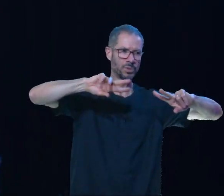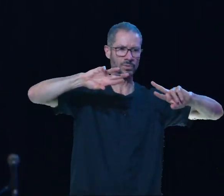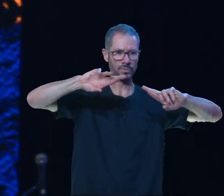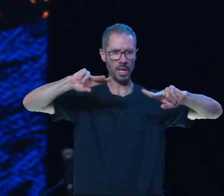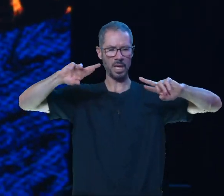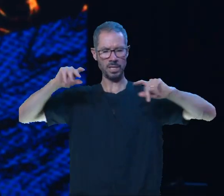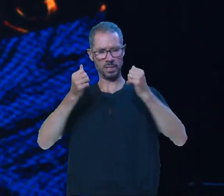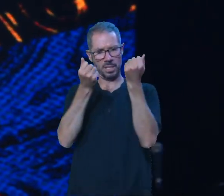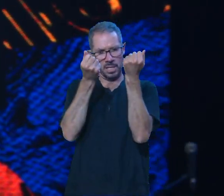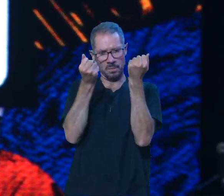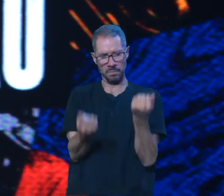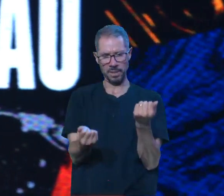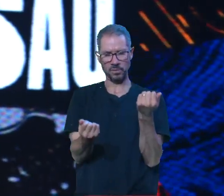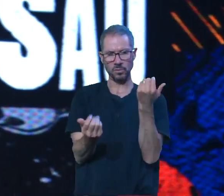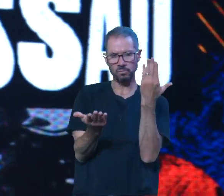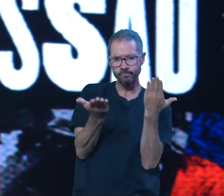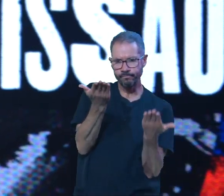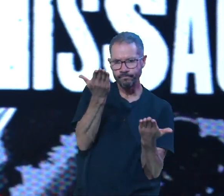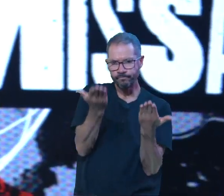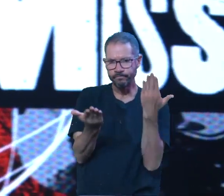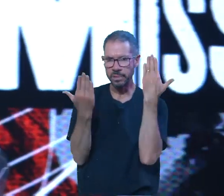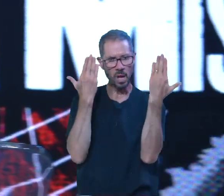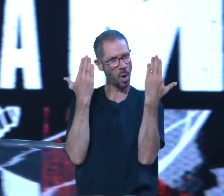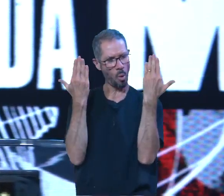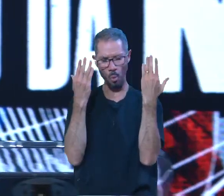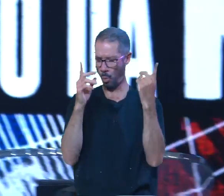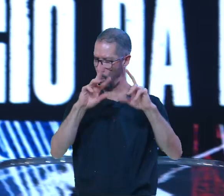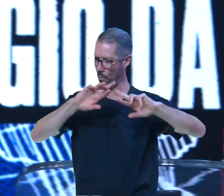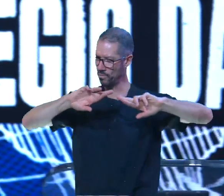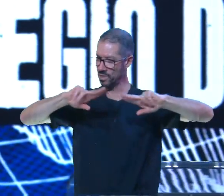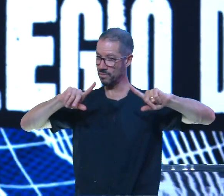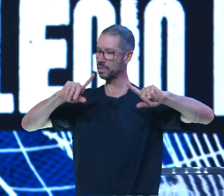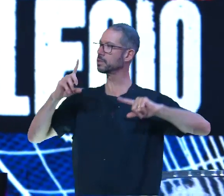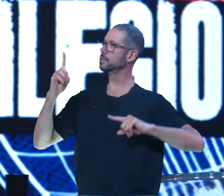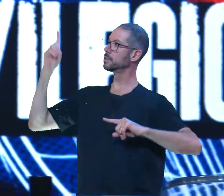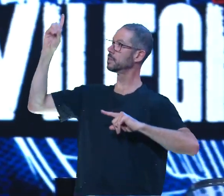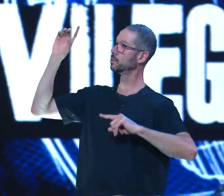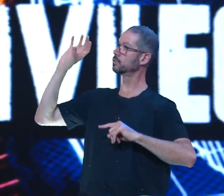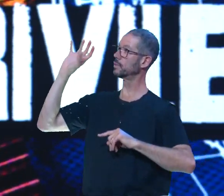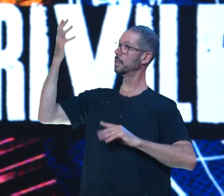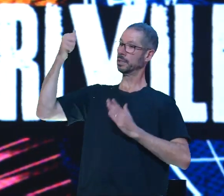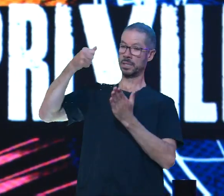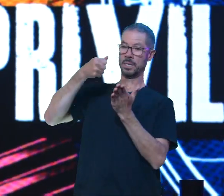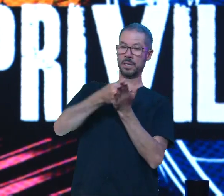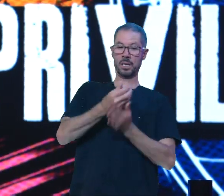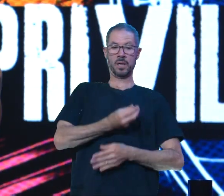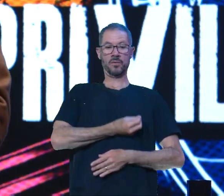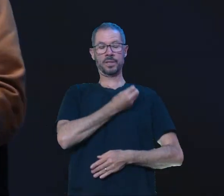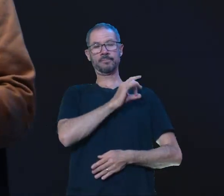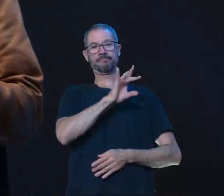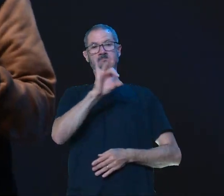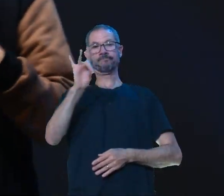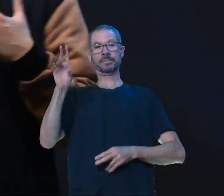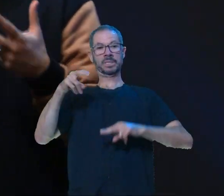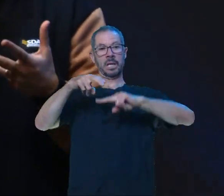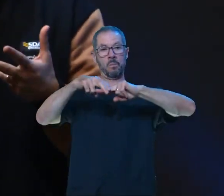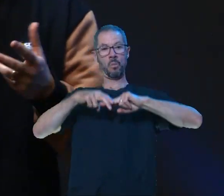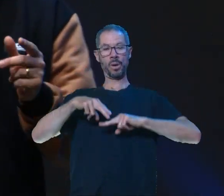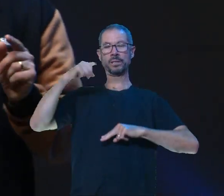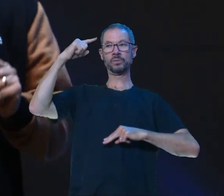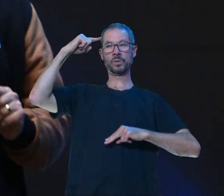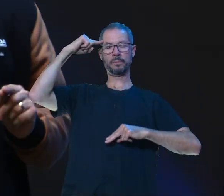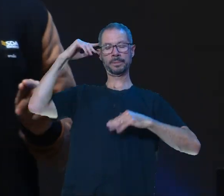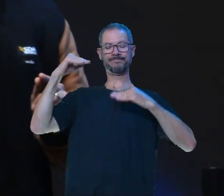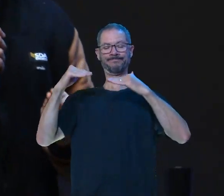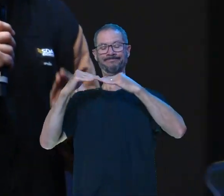Os pesos não se comparam. A grande questão é aquilo que Deus quer realizar através da vida de cada um. E por isso que quando eu penso dessa